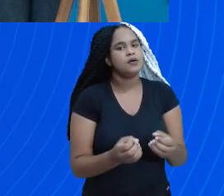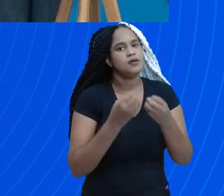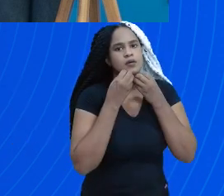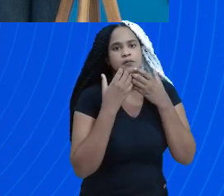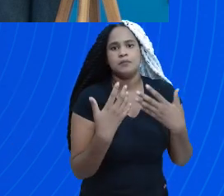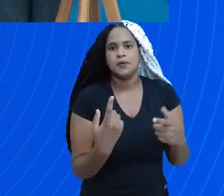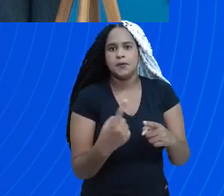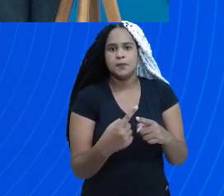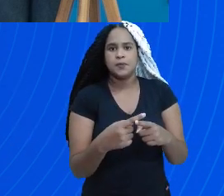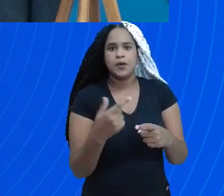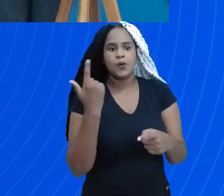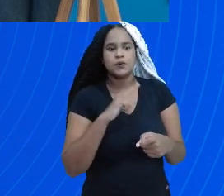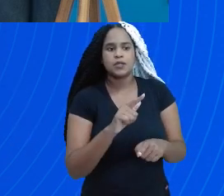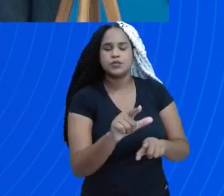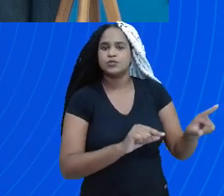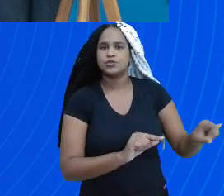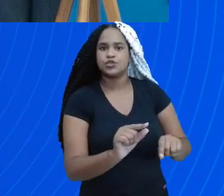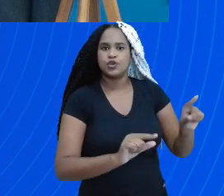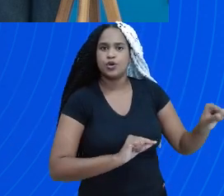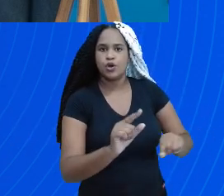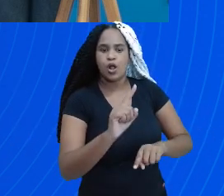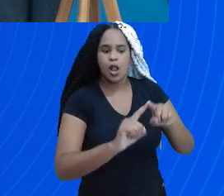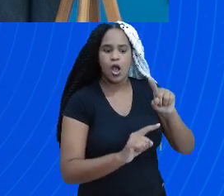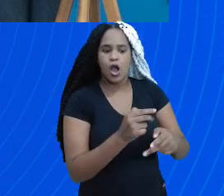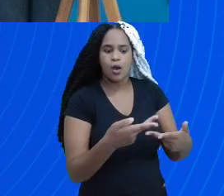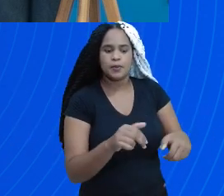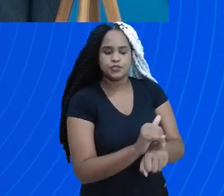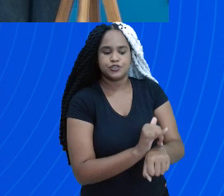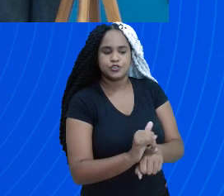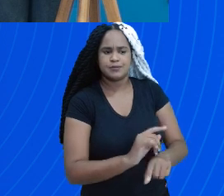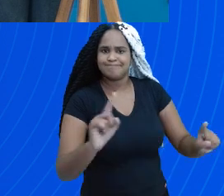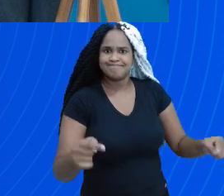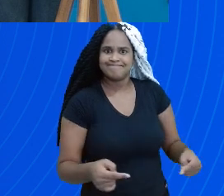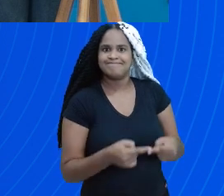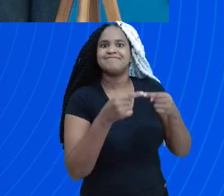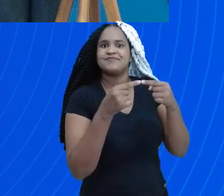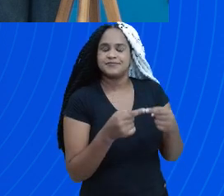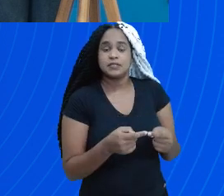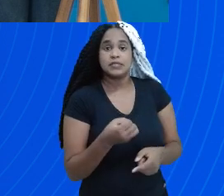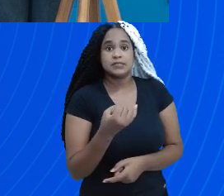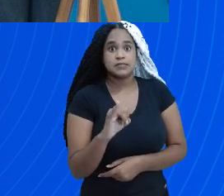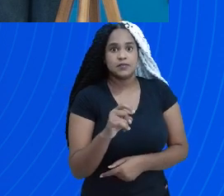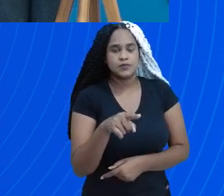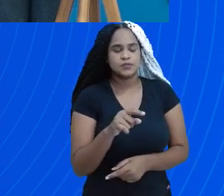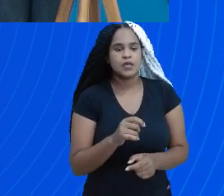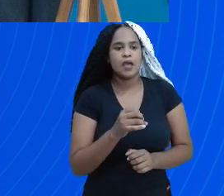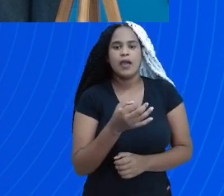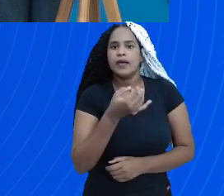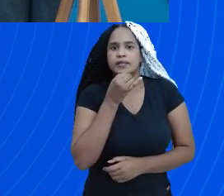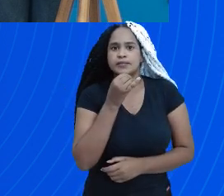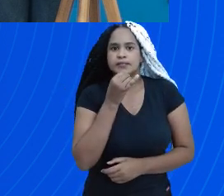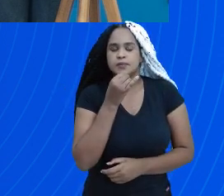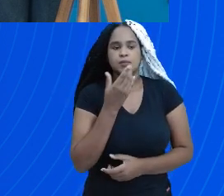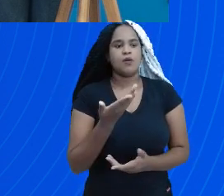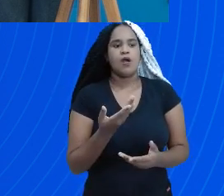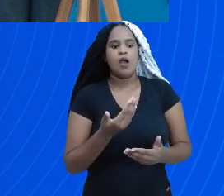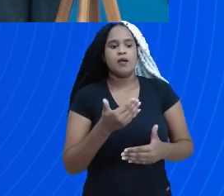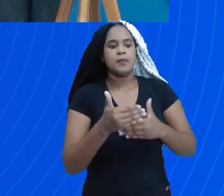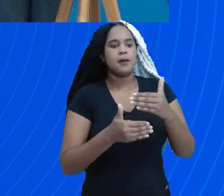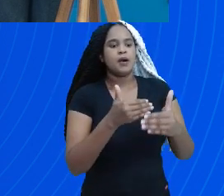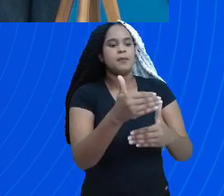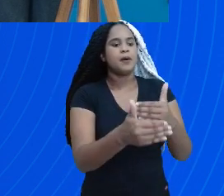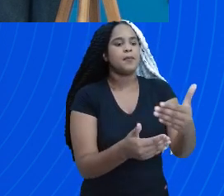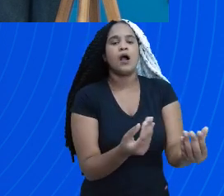você vai selecionar recursos, quando você vai pensar em estratégias, quando você vai medir o ritmo, né? Quando